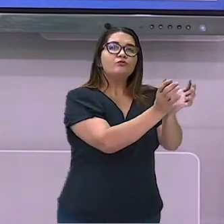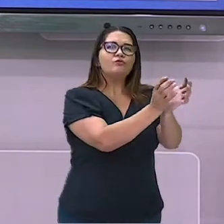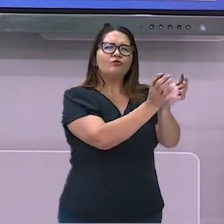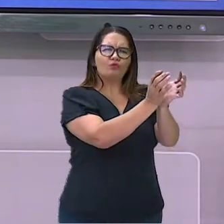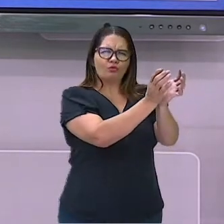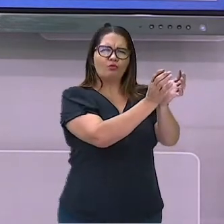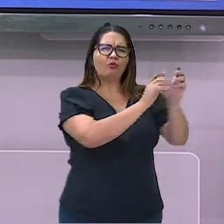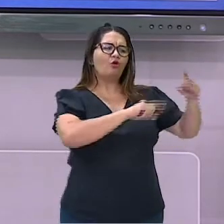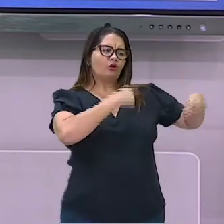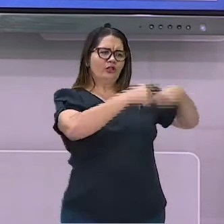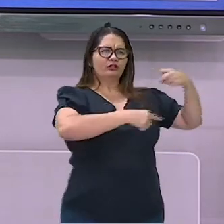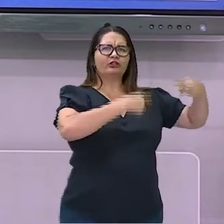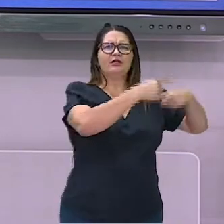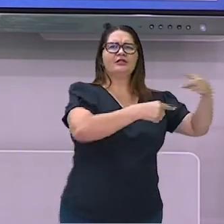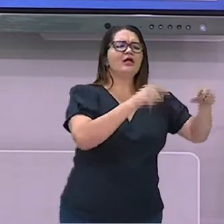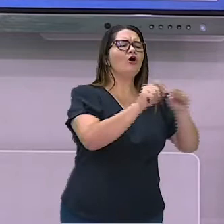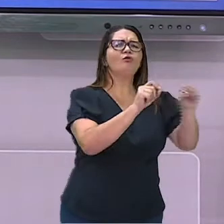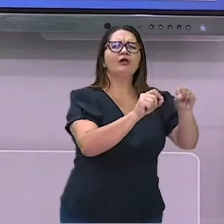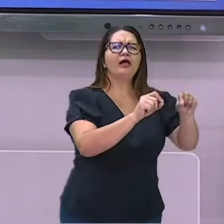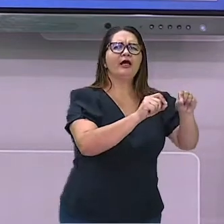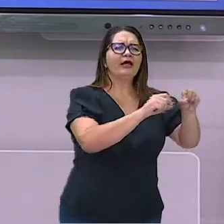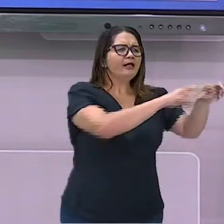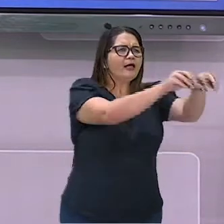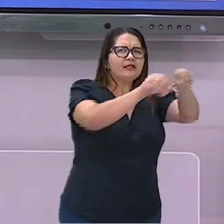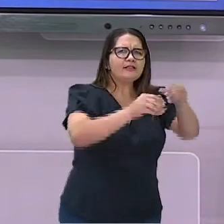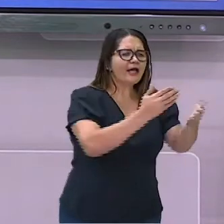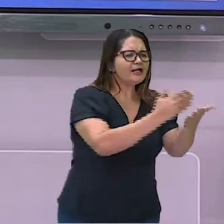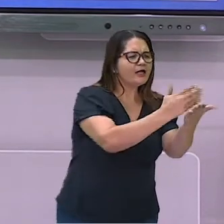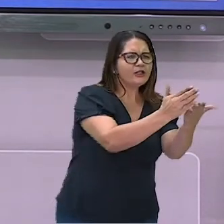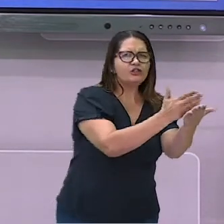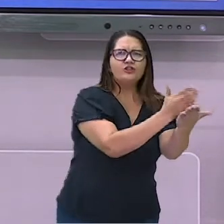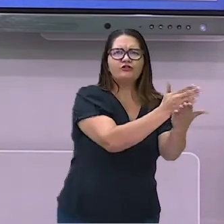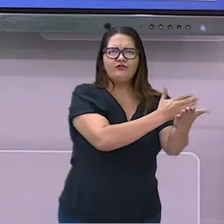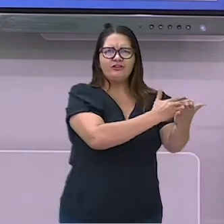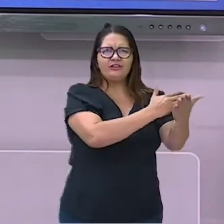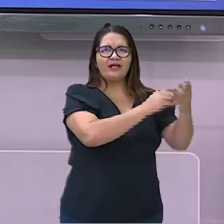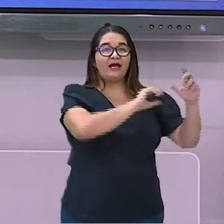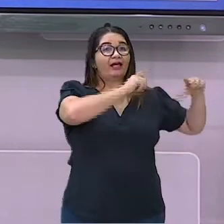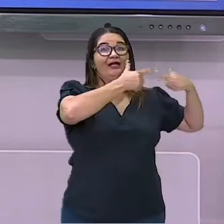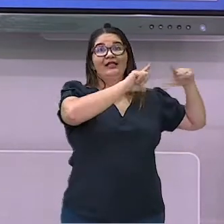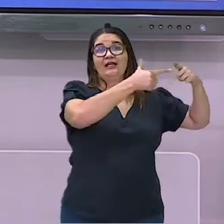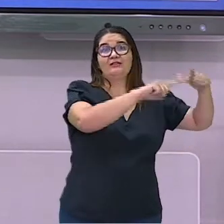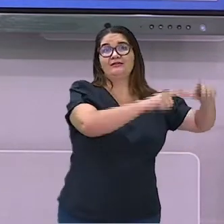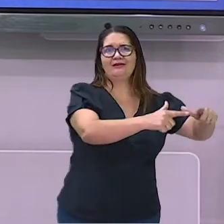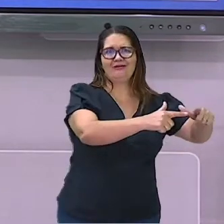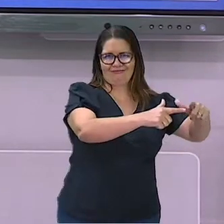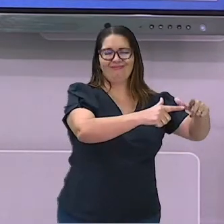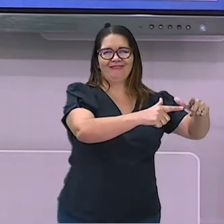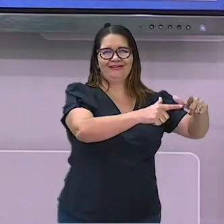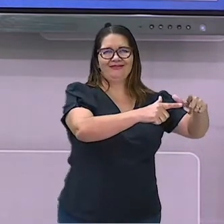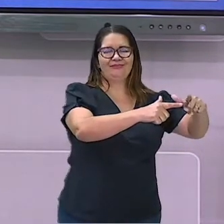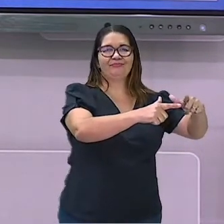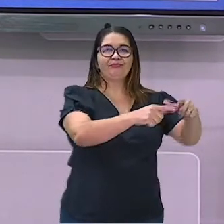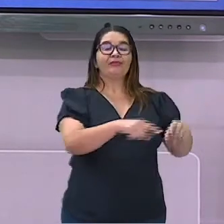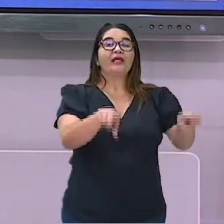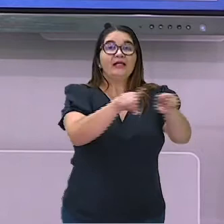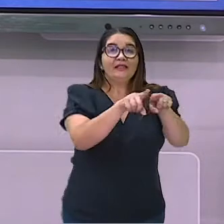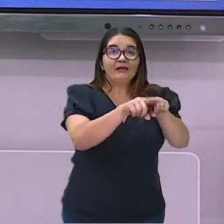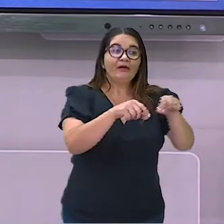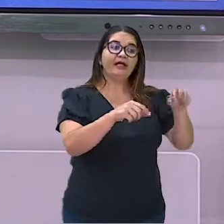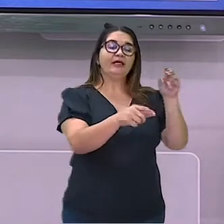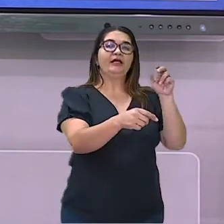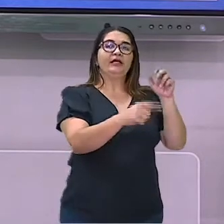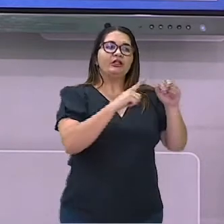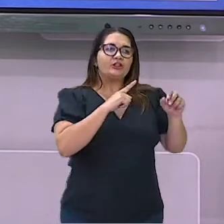divisão social delas era explícita e havia indivíduos com